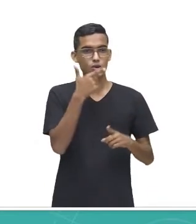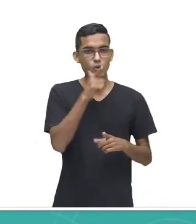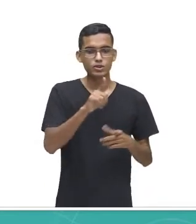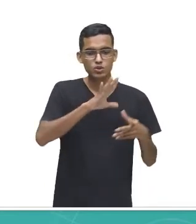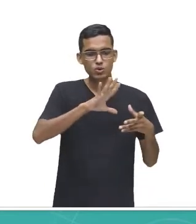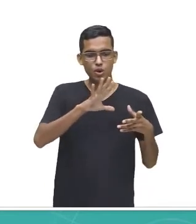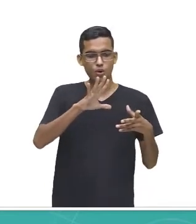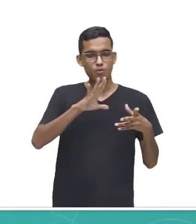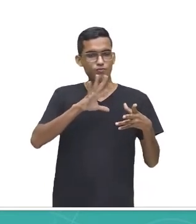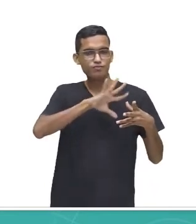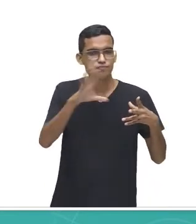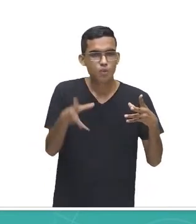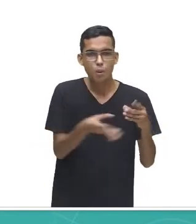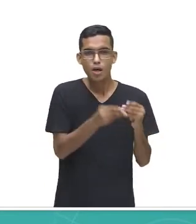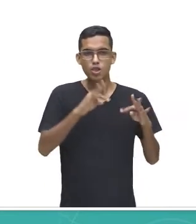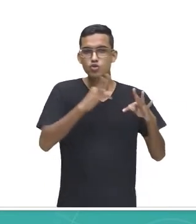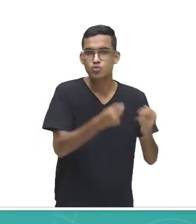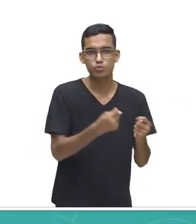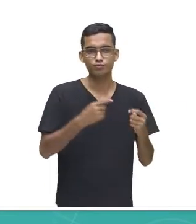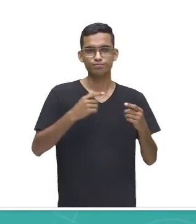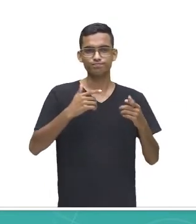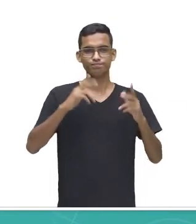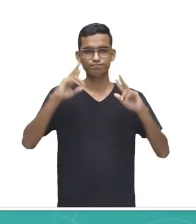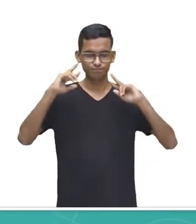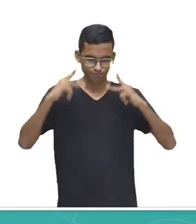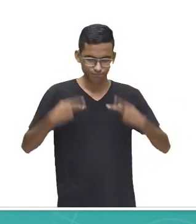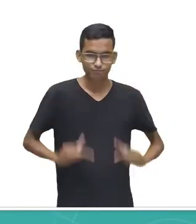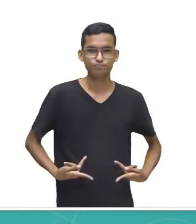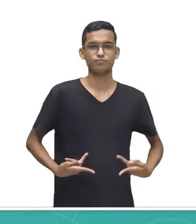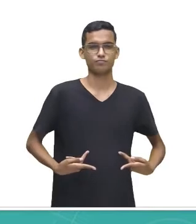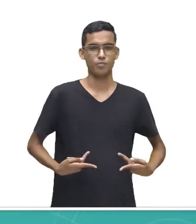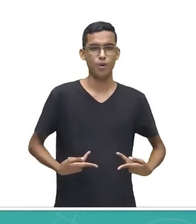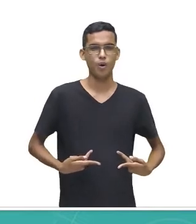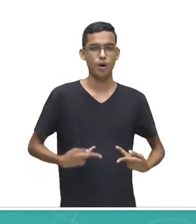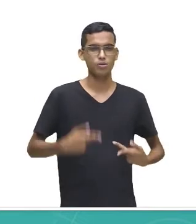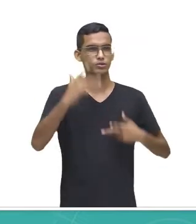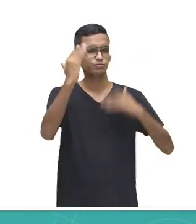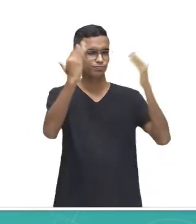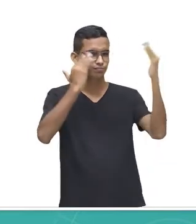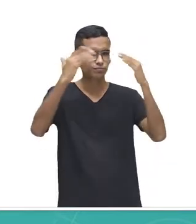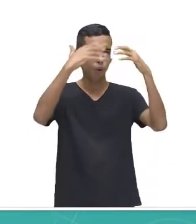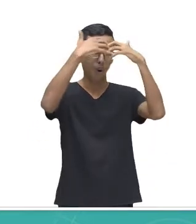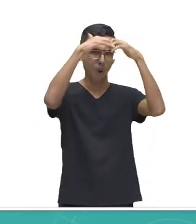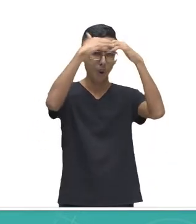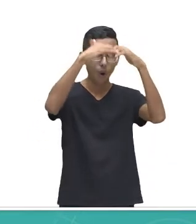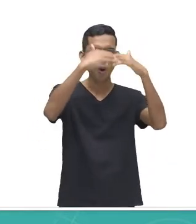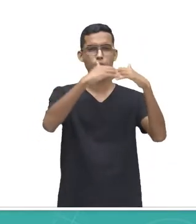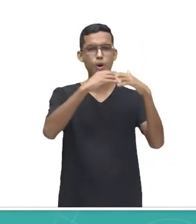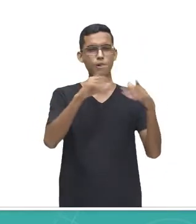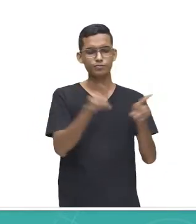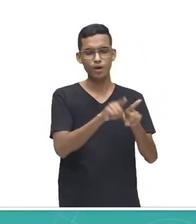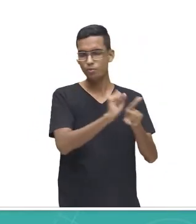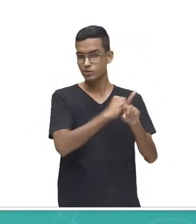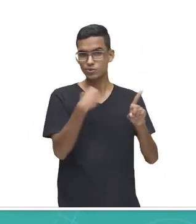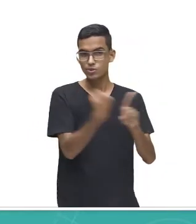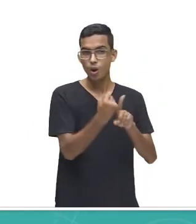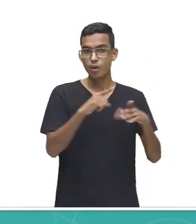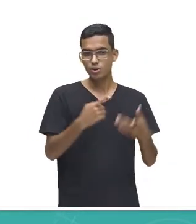psicológico e do sociológico. O biológico é a nossa corporeidade, certo? O nosso corpo.